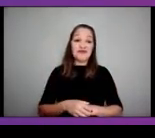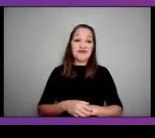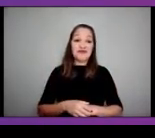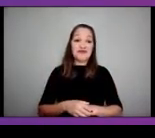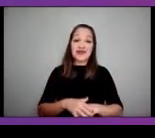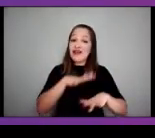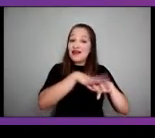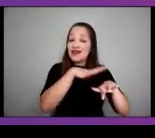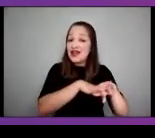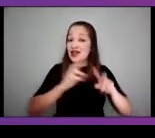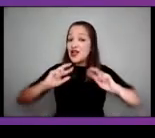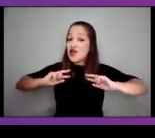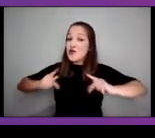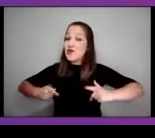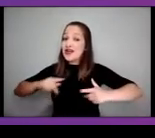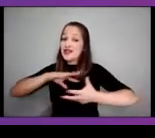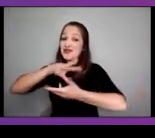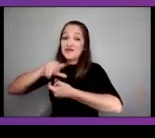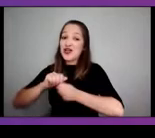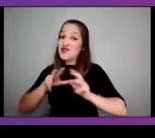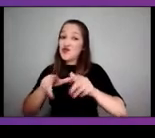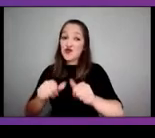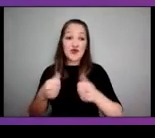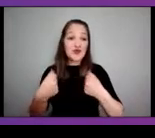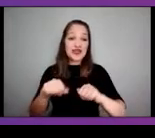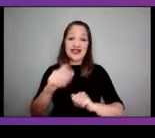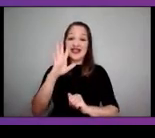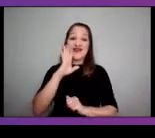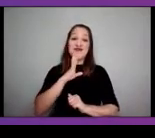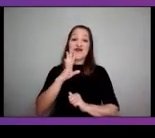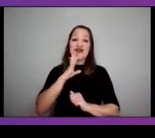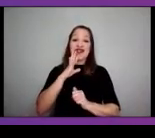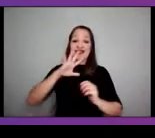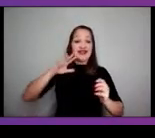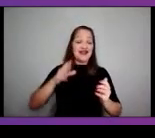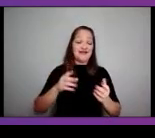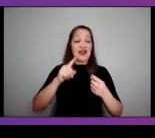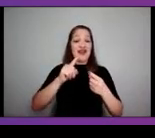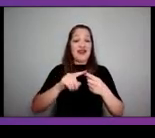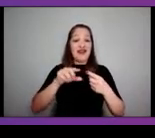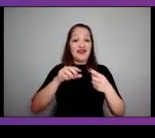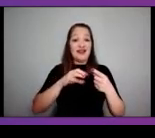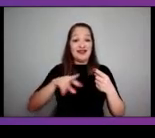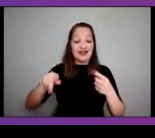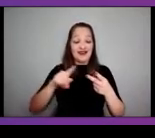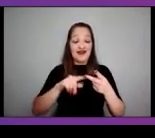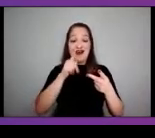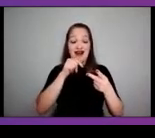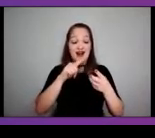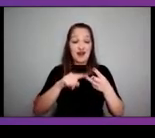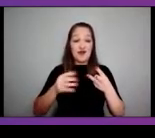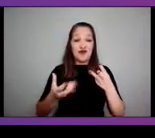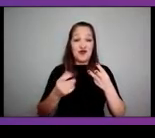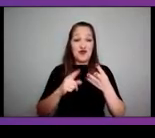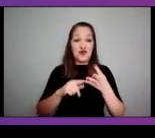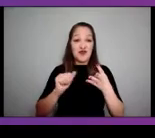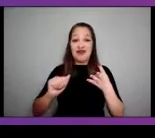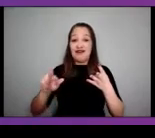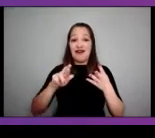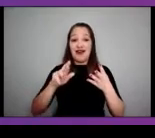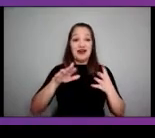tudo e é uma coisa que a Universal né a terra água fogo ar é a coisa que nós estamos em nessa e dependemos delas